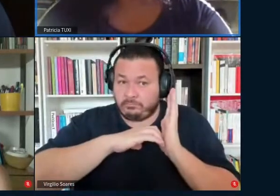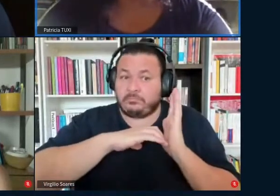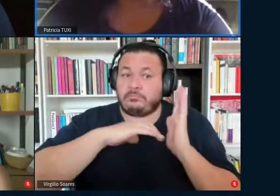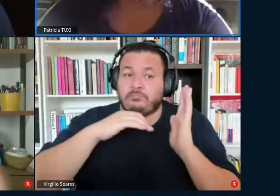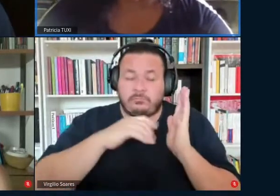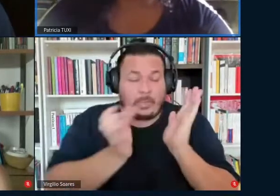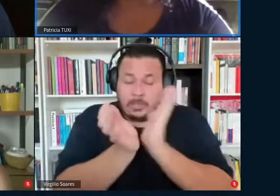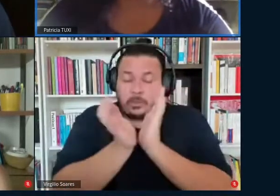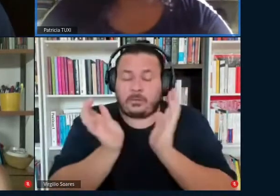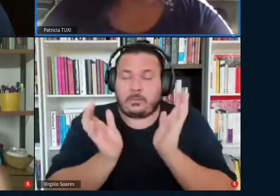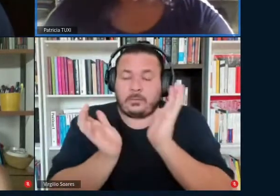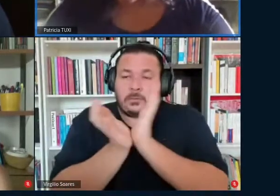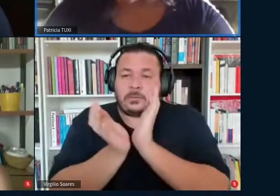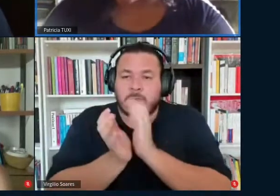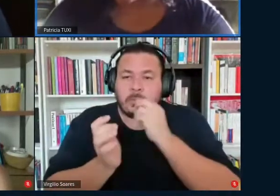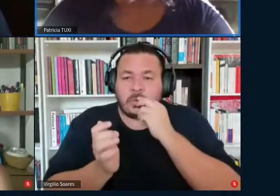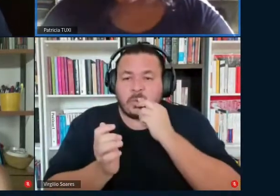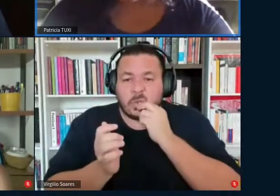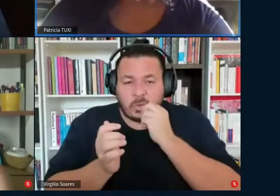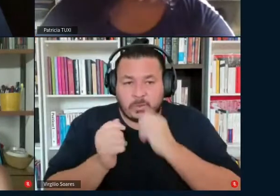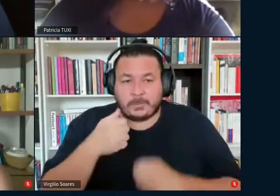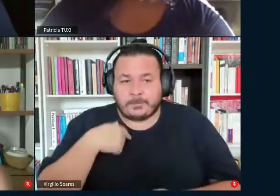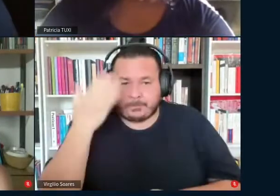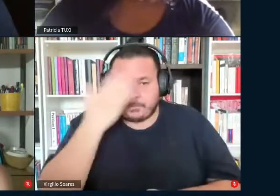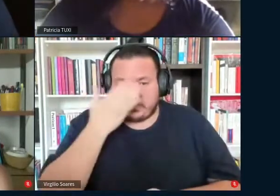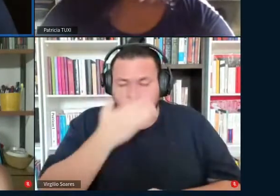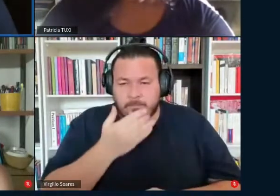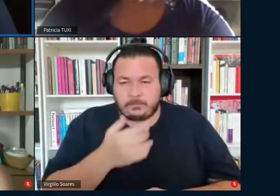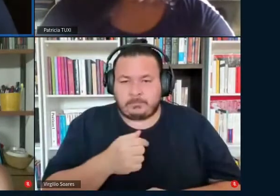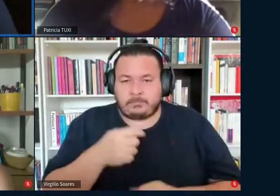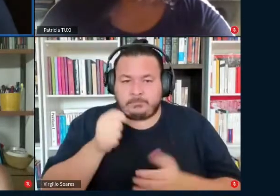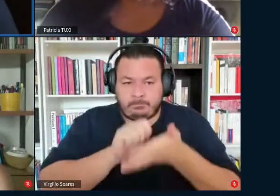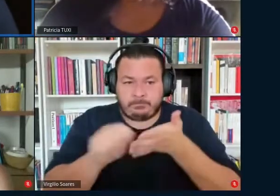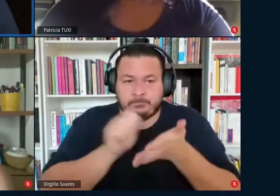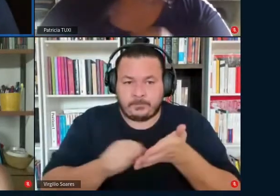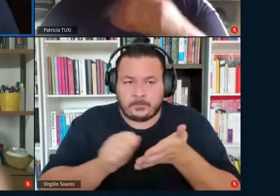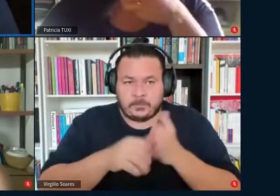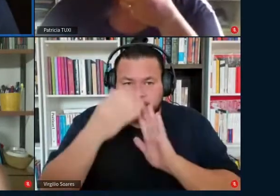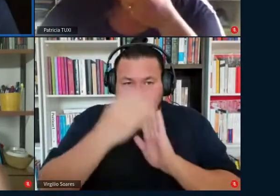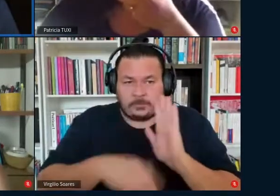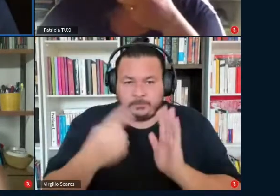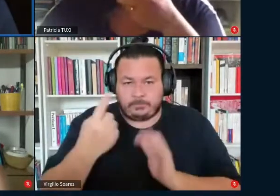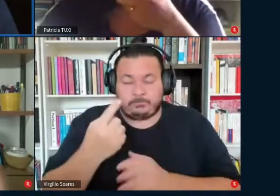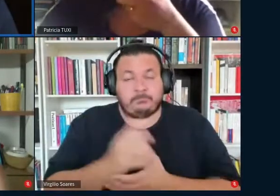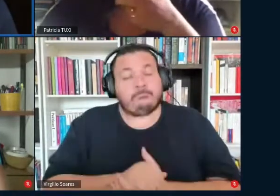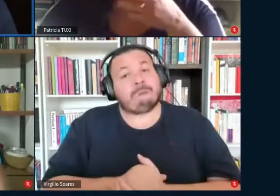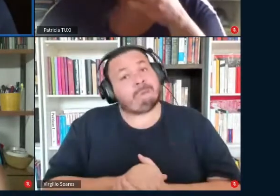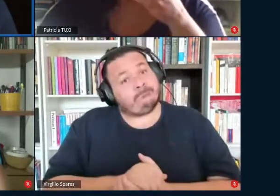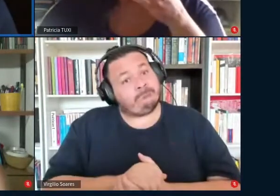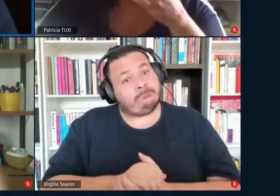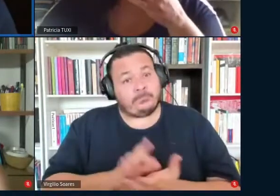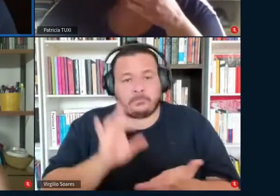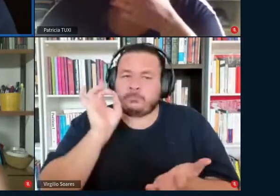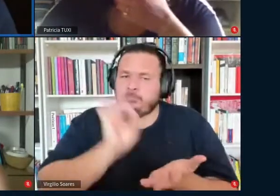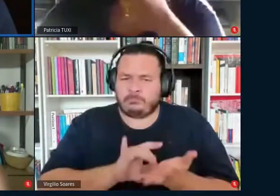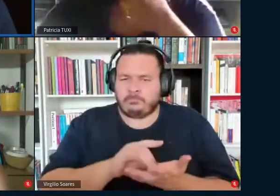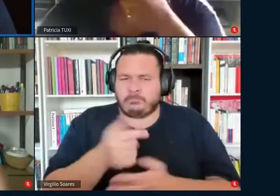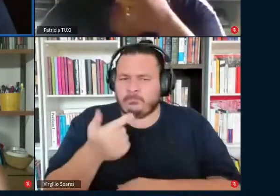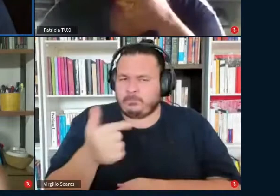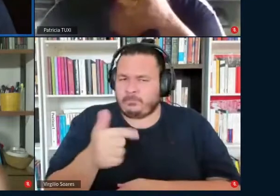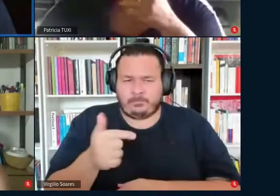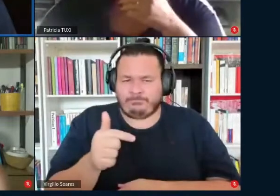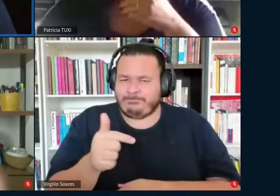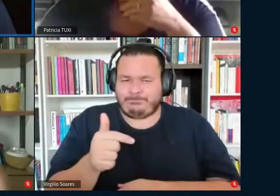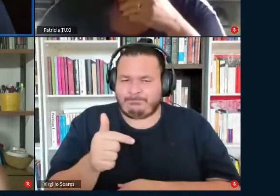na escrita do capítulo 1. Bom, na prática, não, não tem. Não